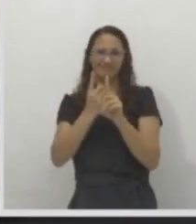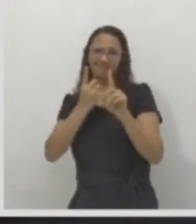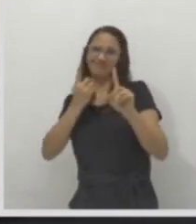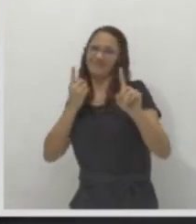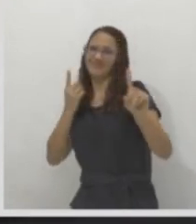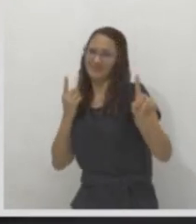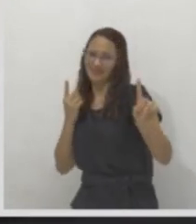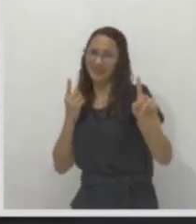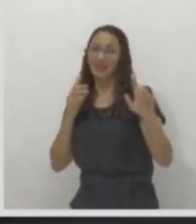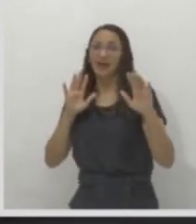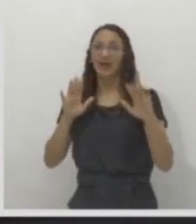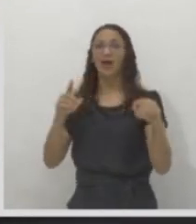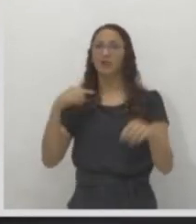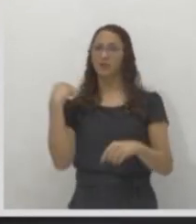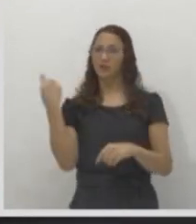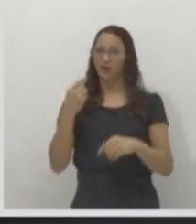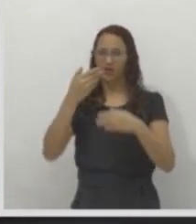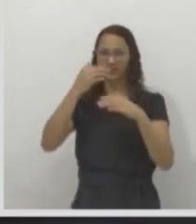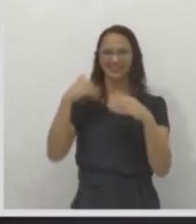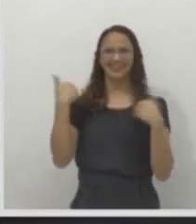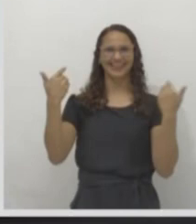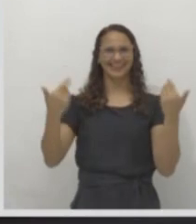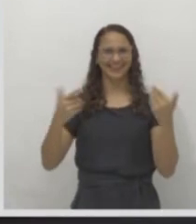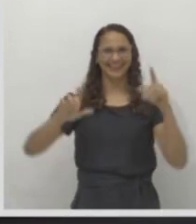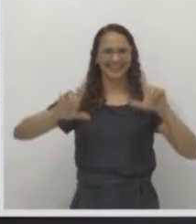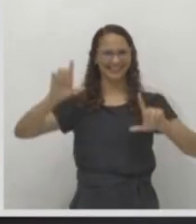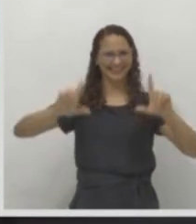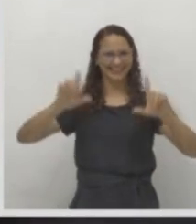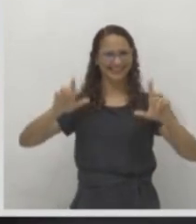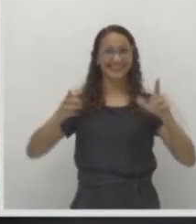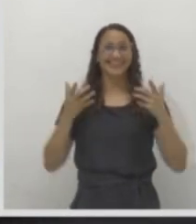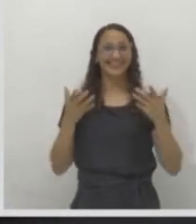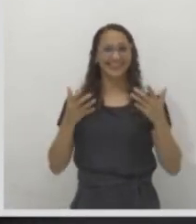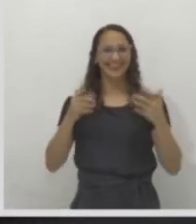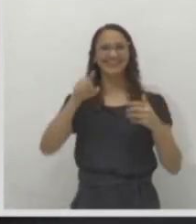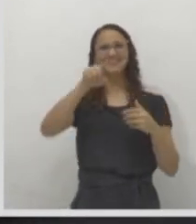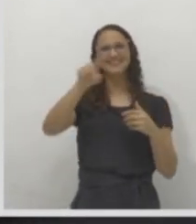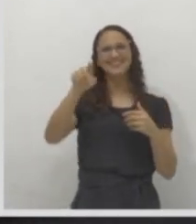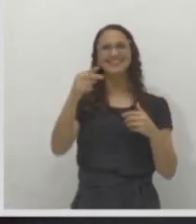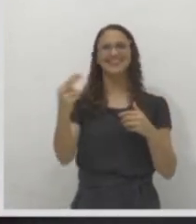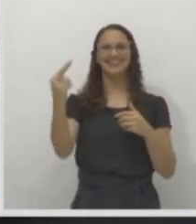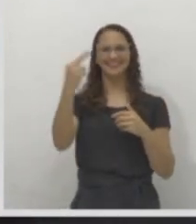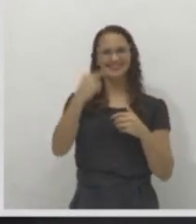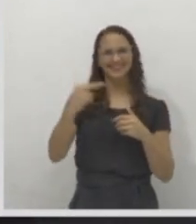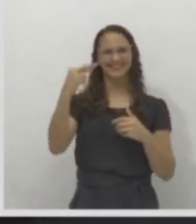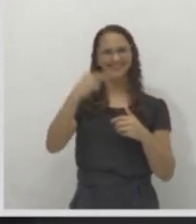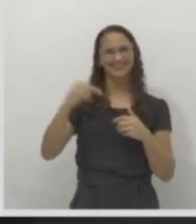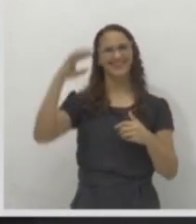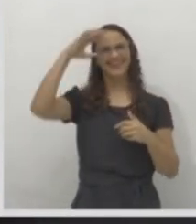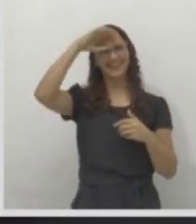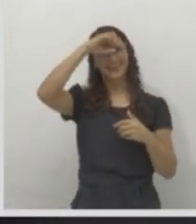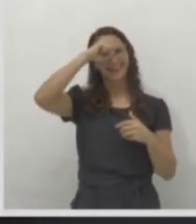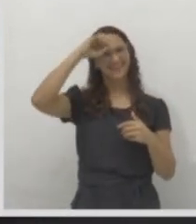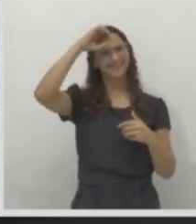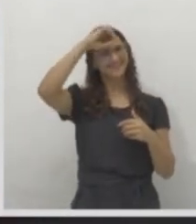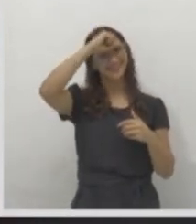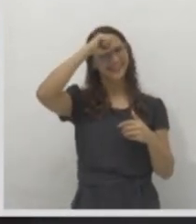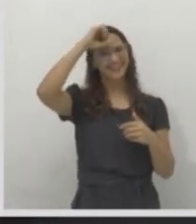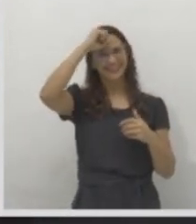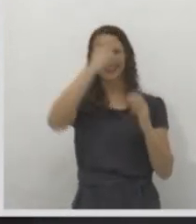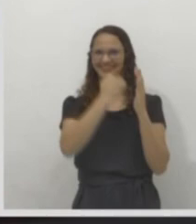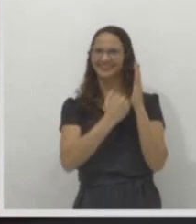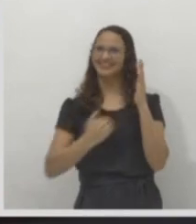da telinha, fazendo de tudo para que você possa ter um pouco mais de conhecimento nesse período, enquanto nós não